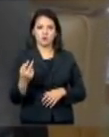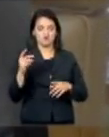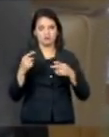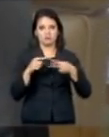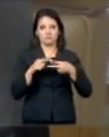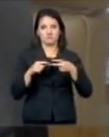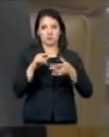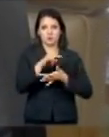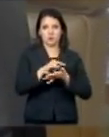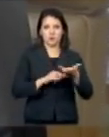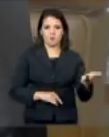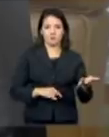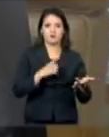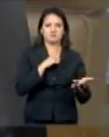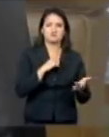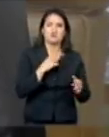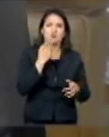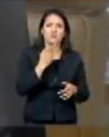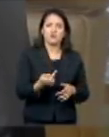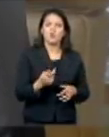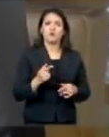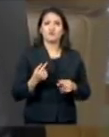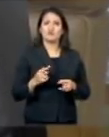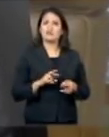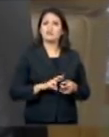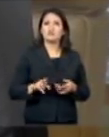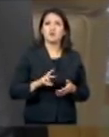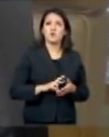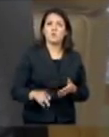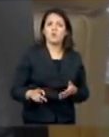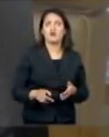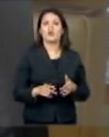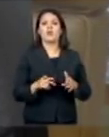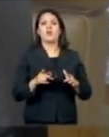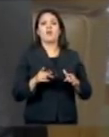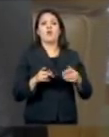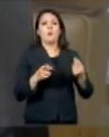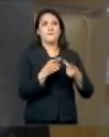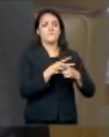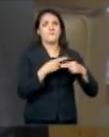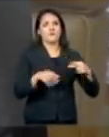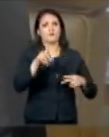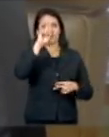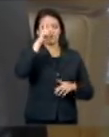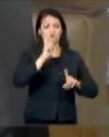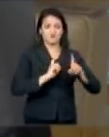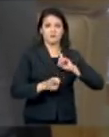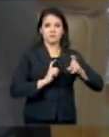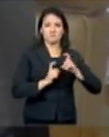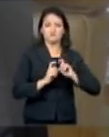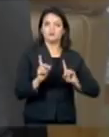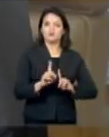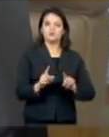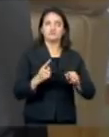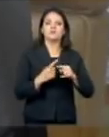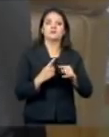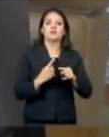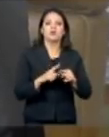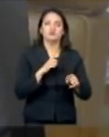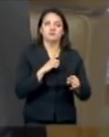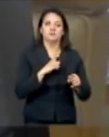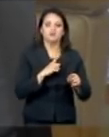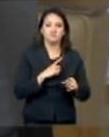de medida da autoridade administrativa no sentido sob exame haja vista sua natureza de